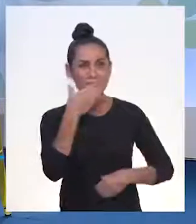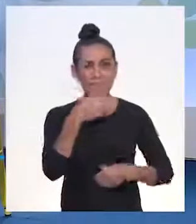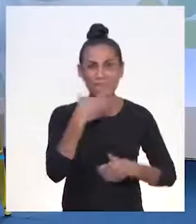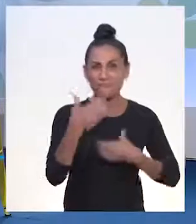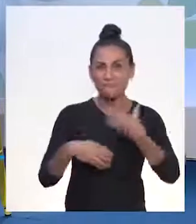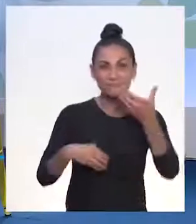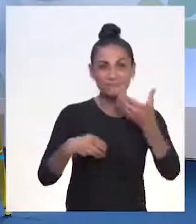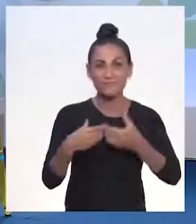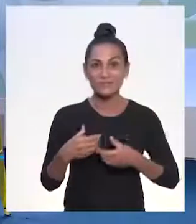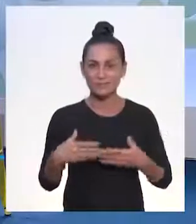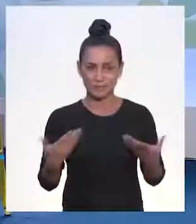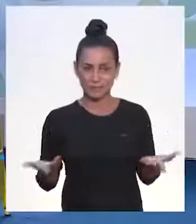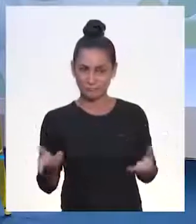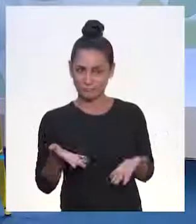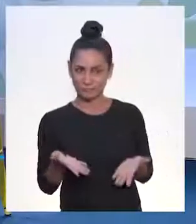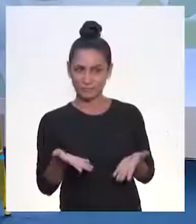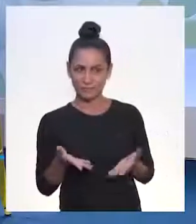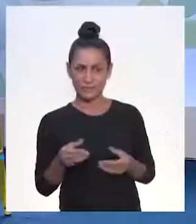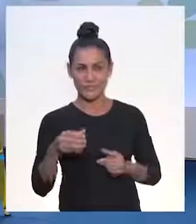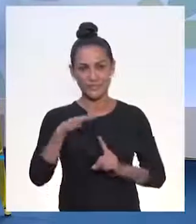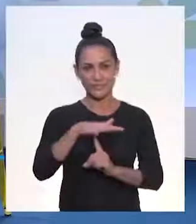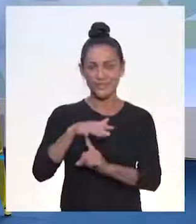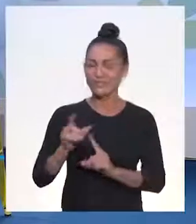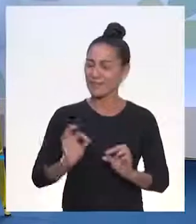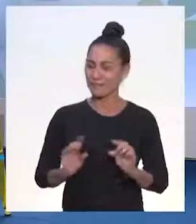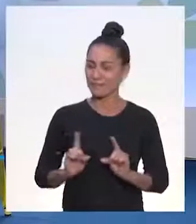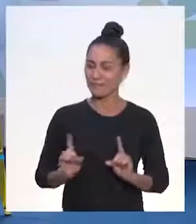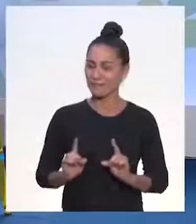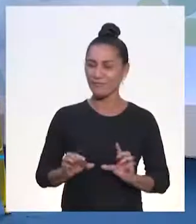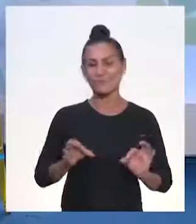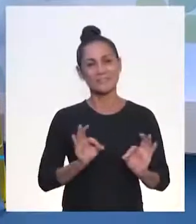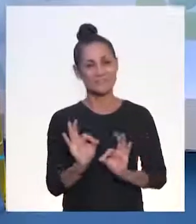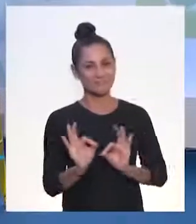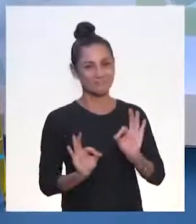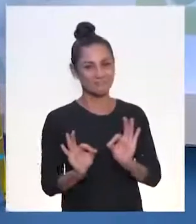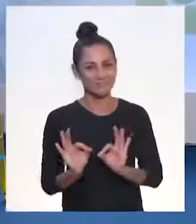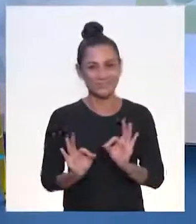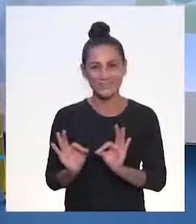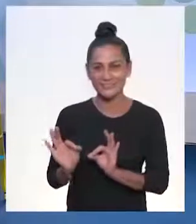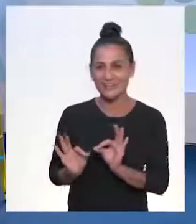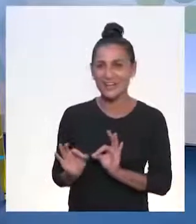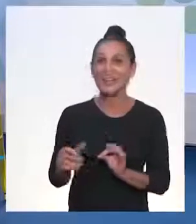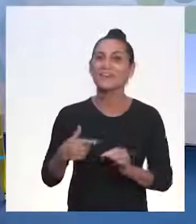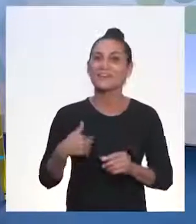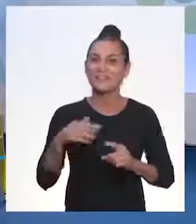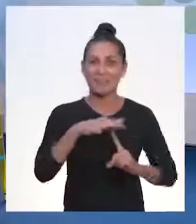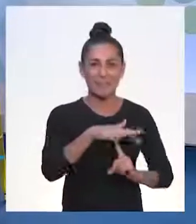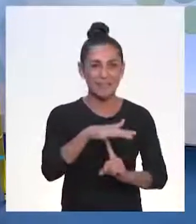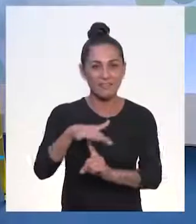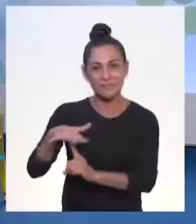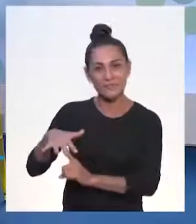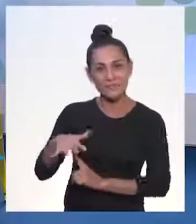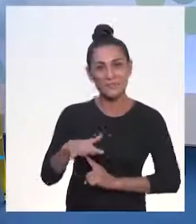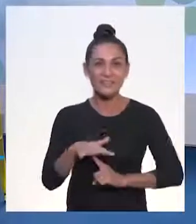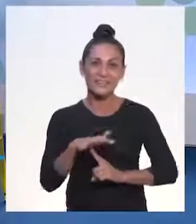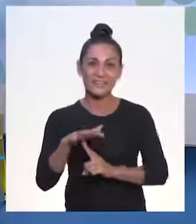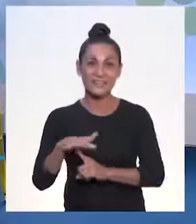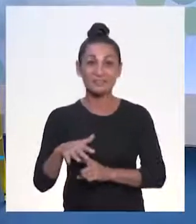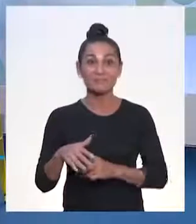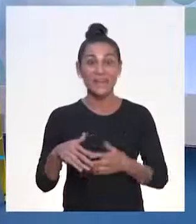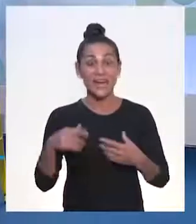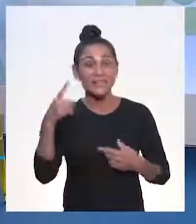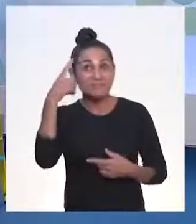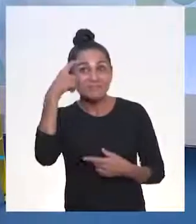espero que não. Eu espero que vai ser um pouquinho mais organizada, Organizada, né? Um pouquinho mais organizada, então, essa feira aí que nós temos aqui.